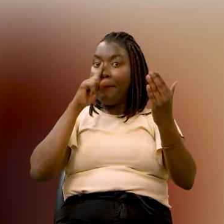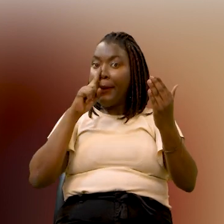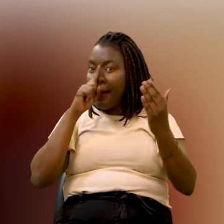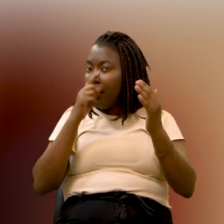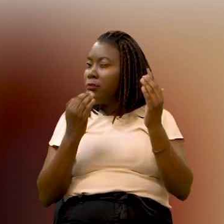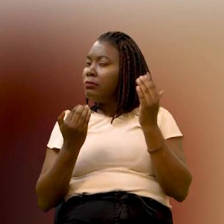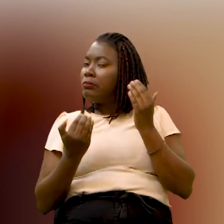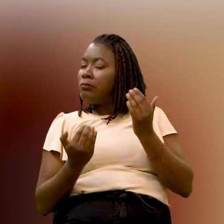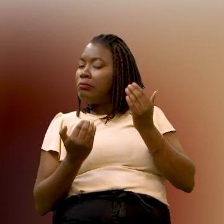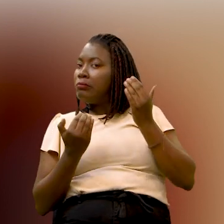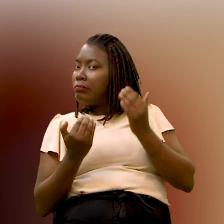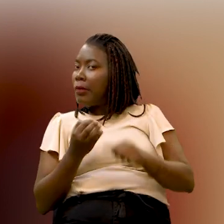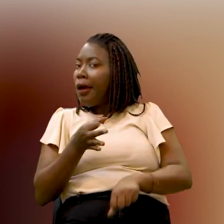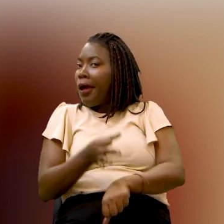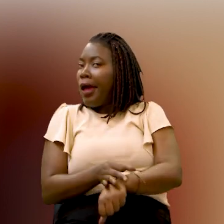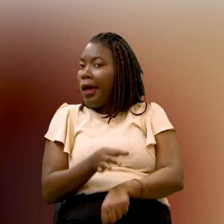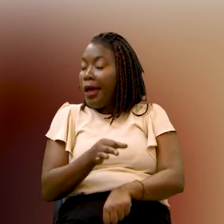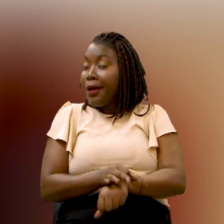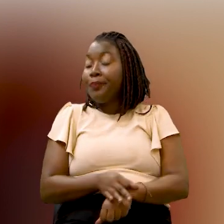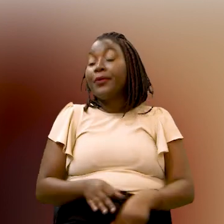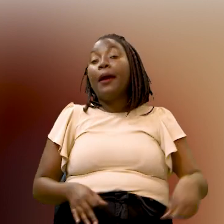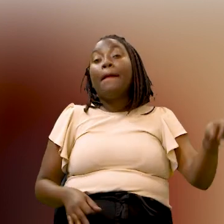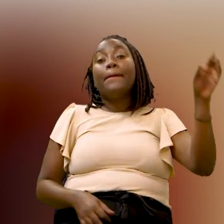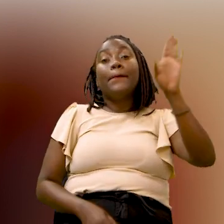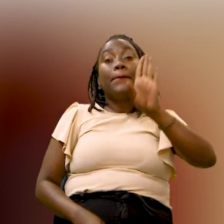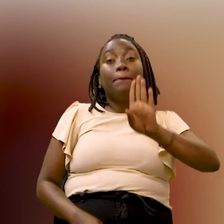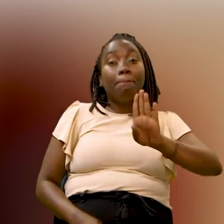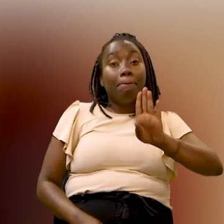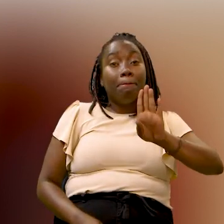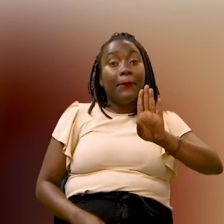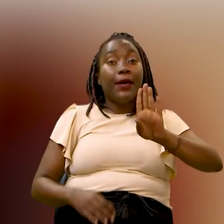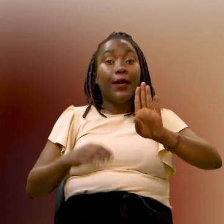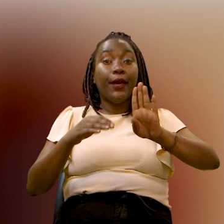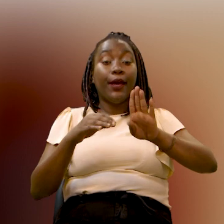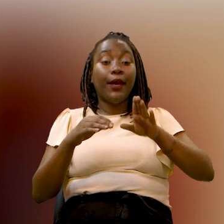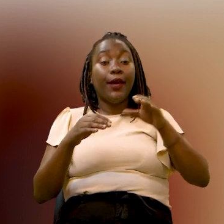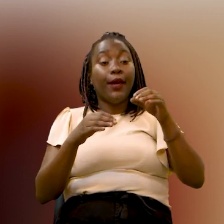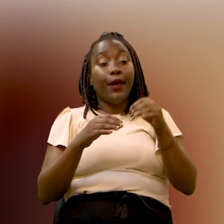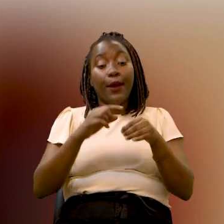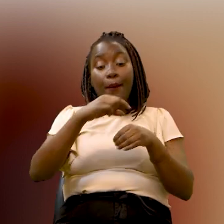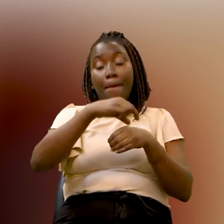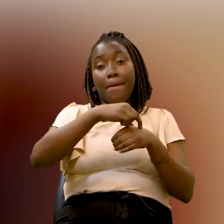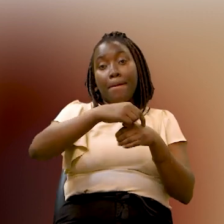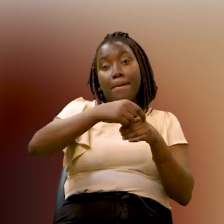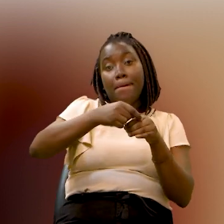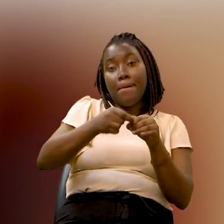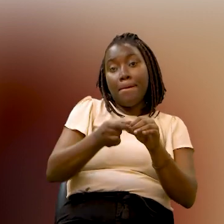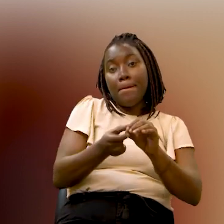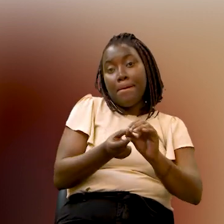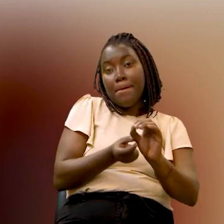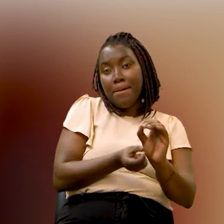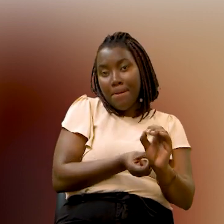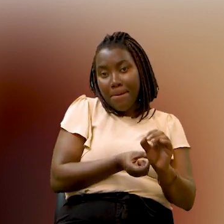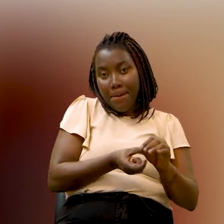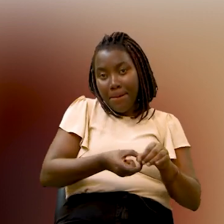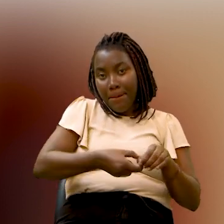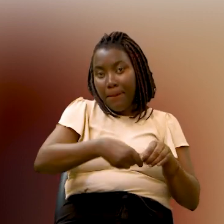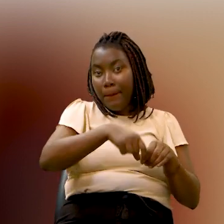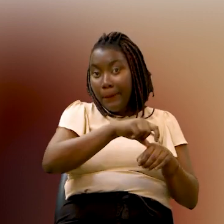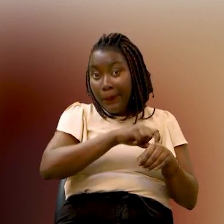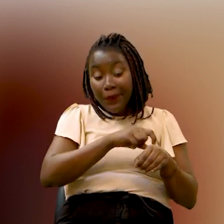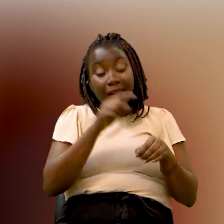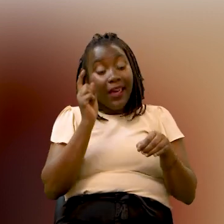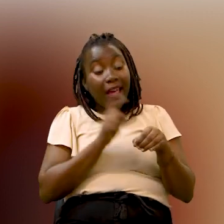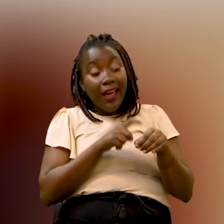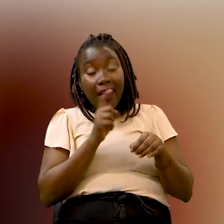característica perigosa ou suspeita de uma pinta. O B é de borda. A borda da